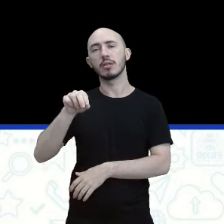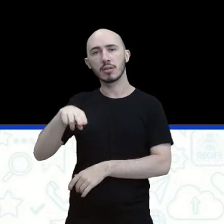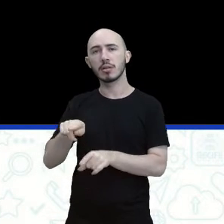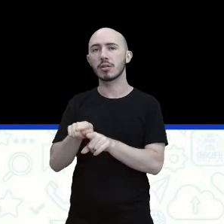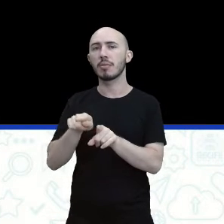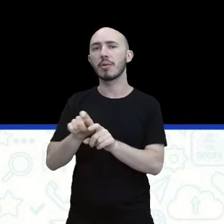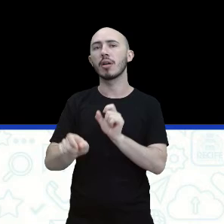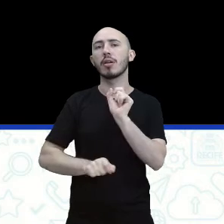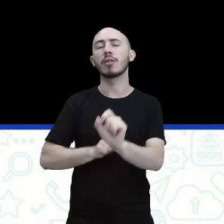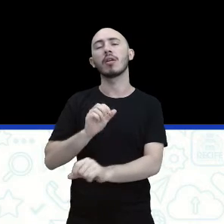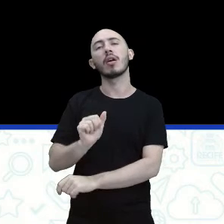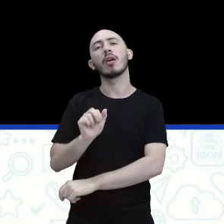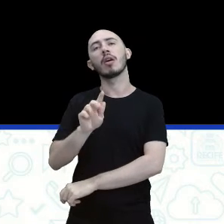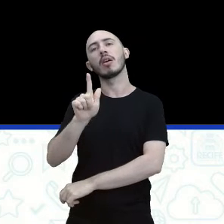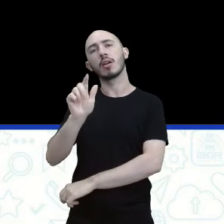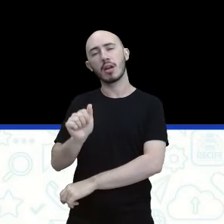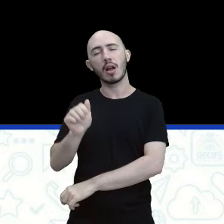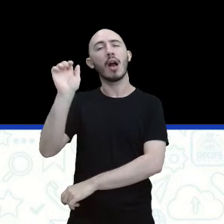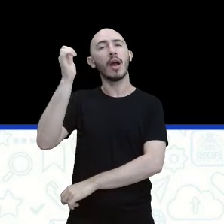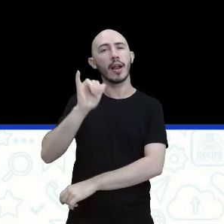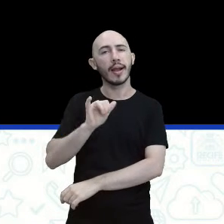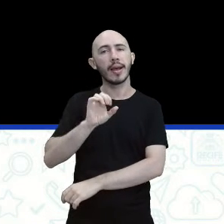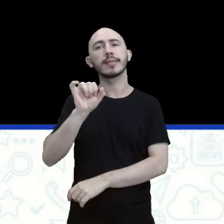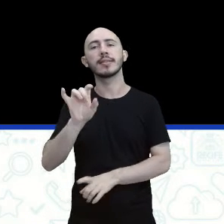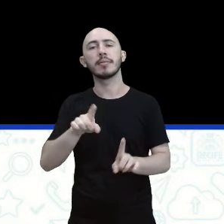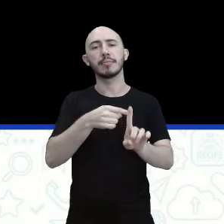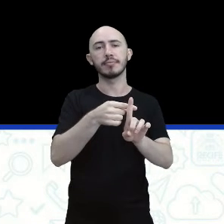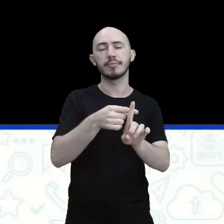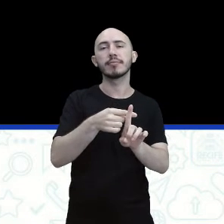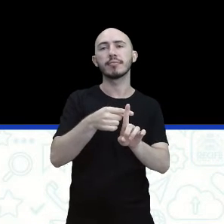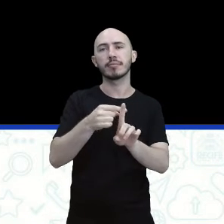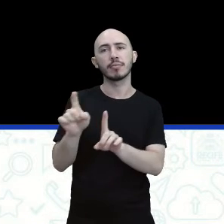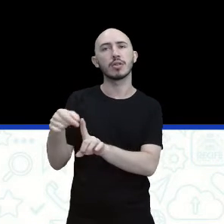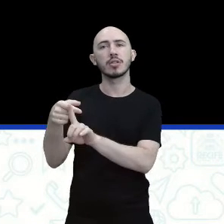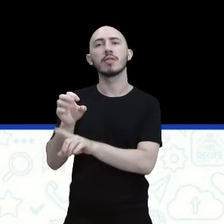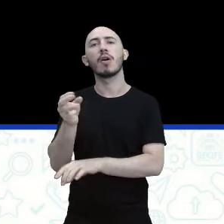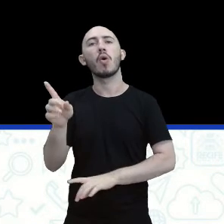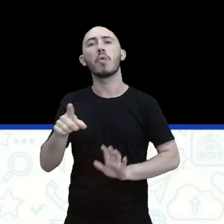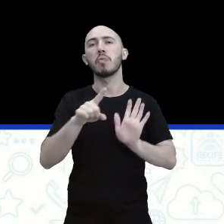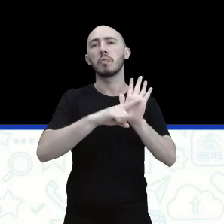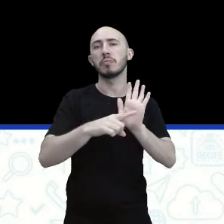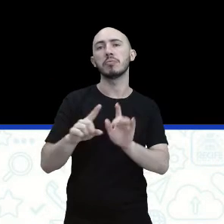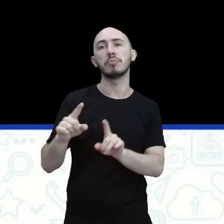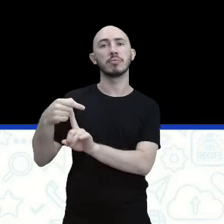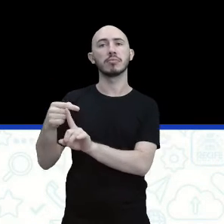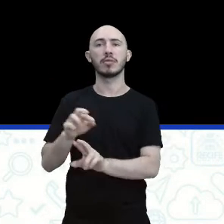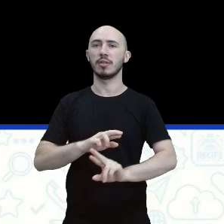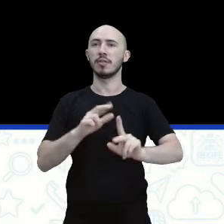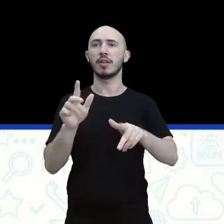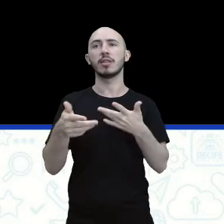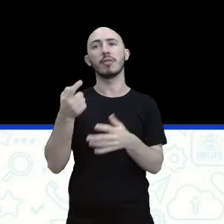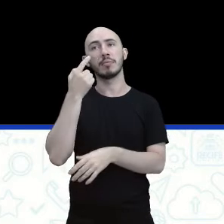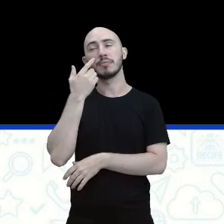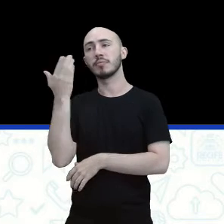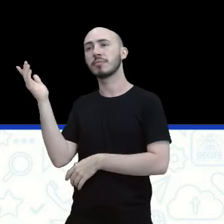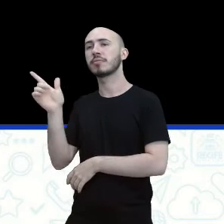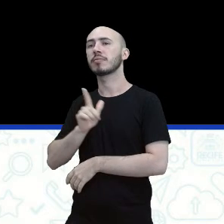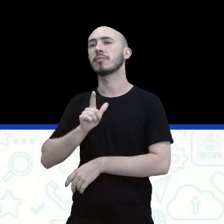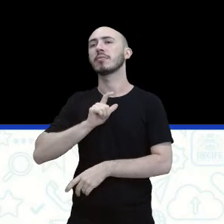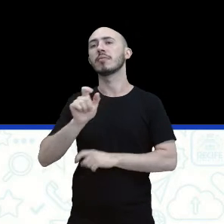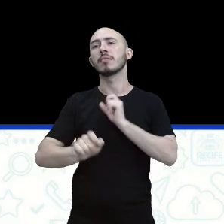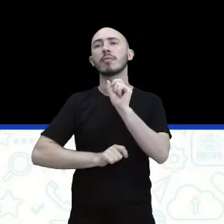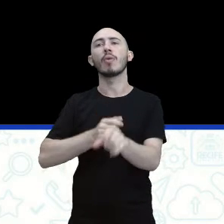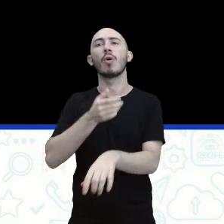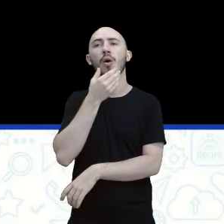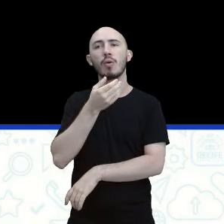Quando as cargas são iguais, quando as cargas são opostas, e chegamos aí no modelo atômico de Thomson. Thomson, quando